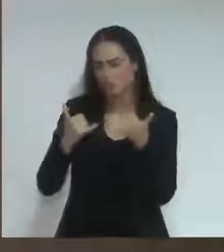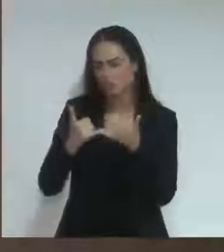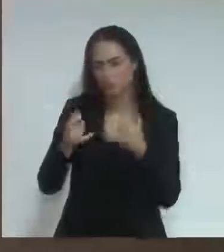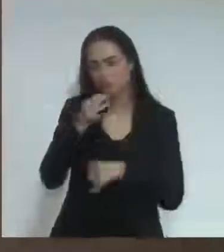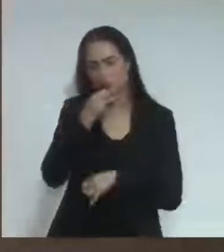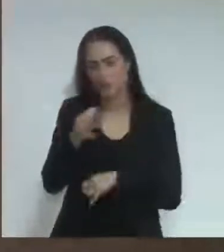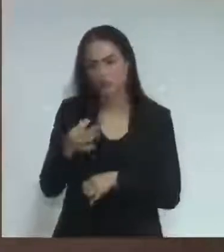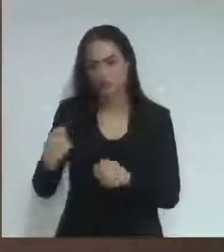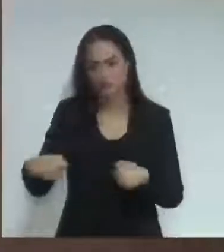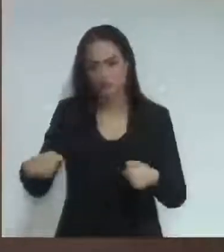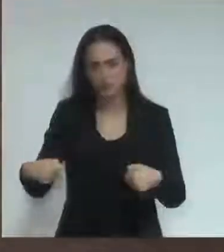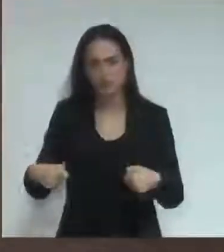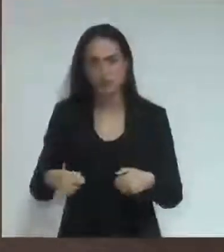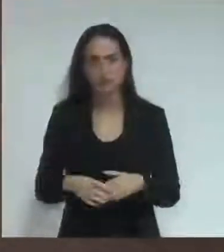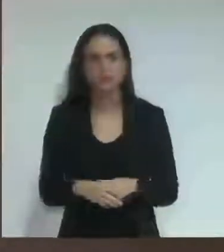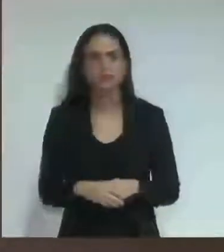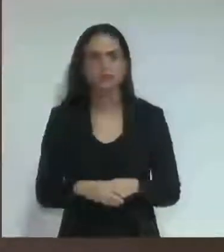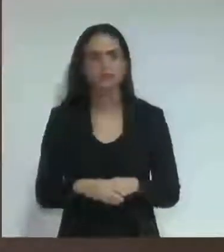esta.